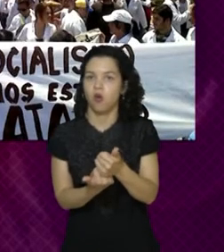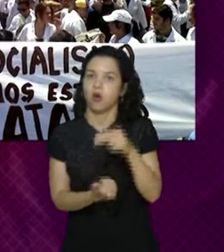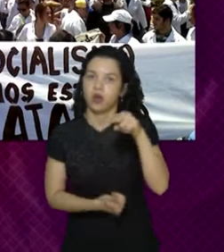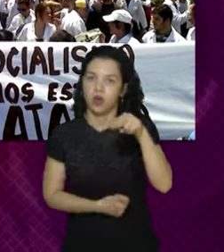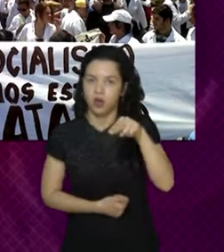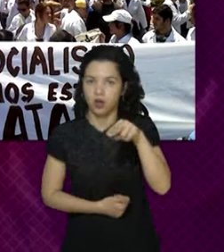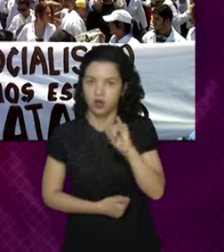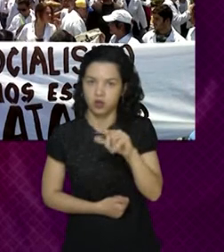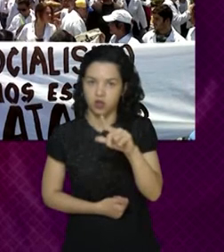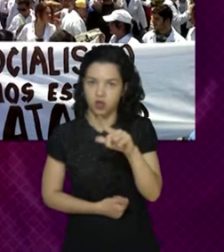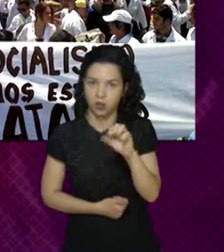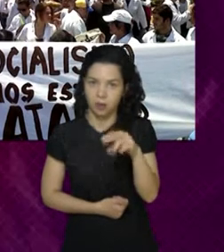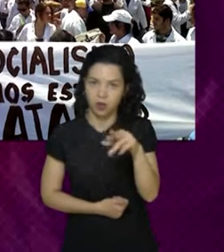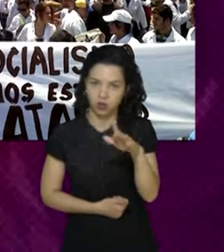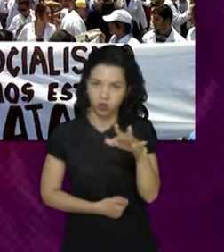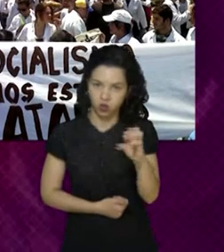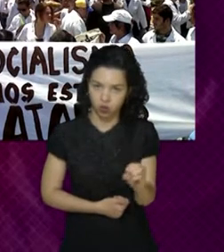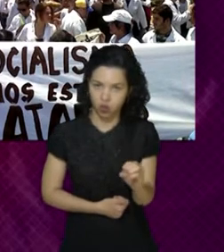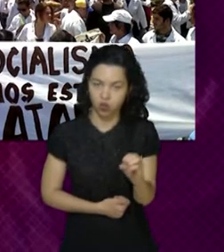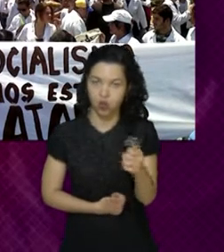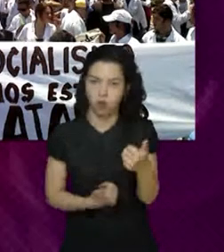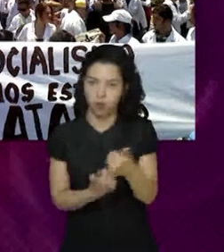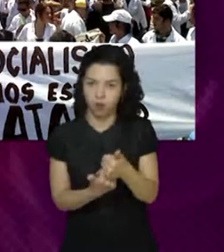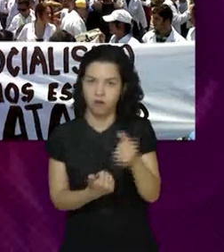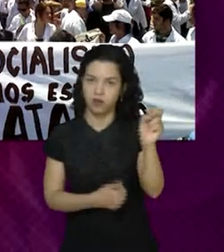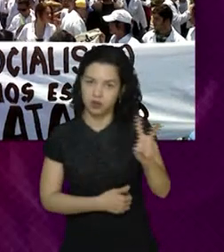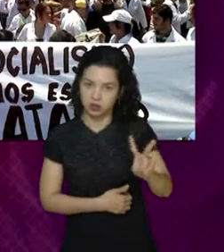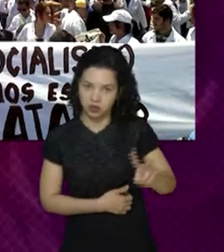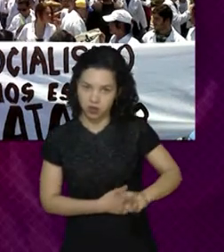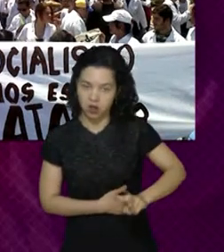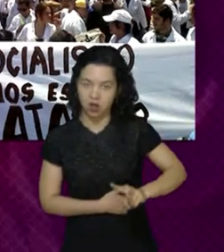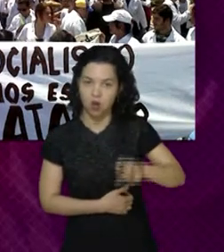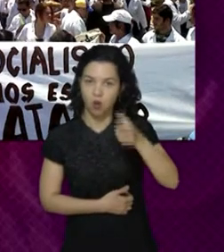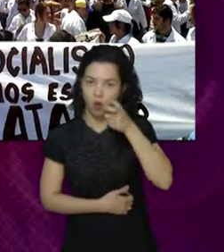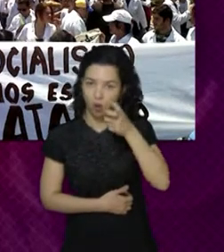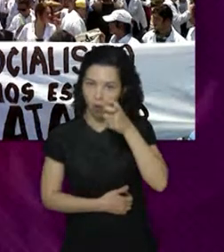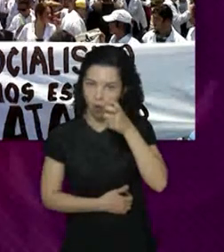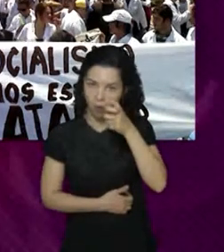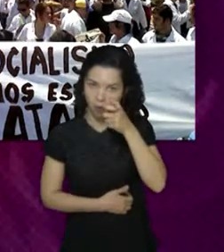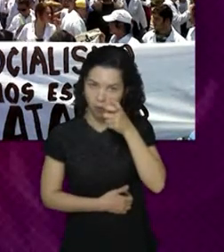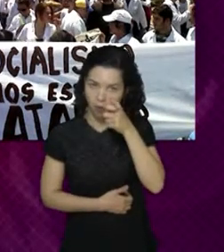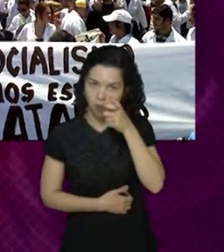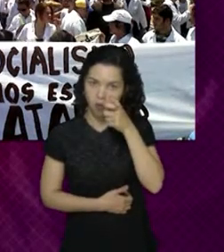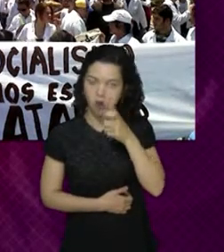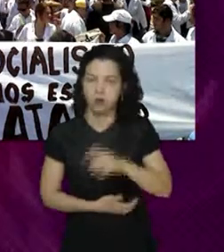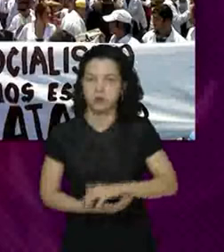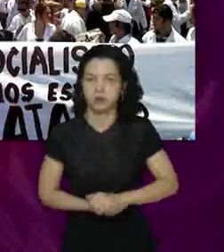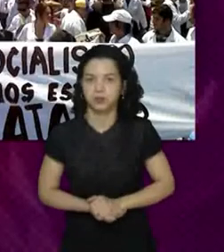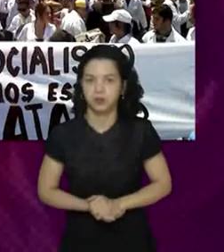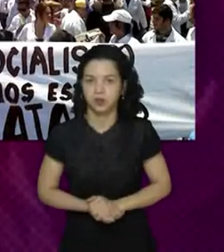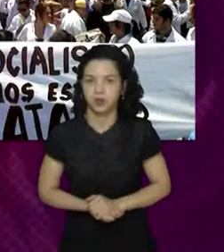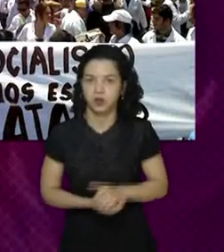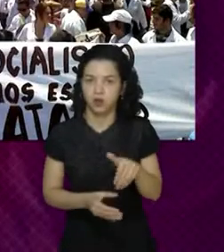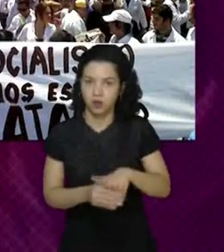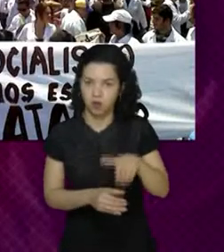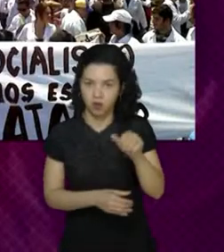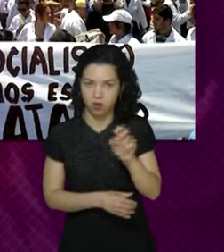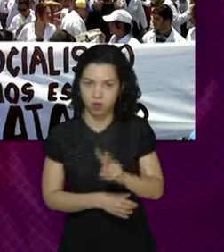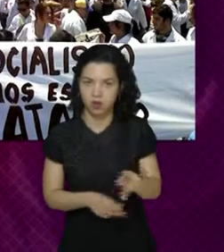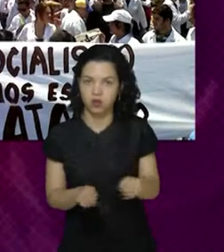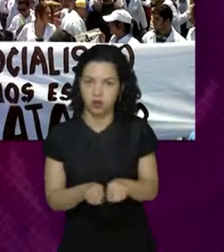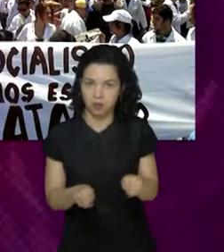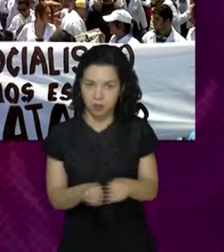eleição presidencial. Fofo, muito fofo. Bonito. PSOL reitera apoio ao governo de Nicolás Maduro na Venezuela,